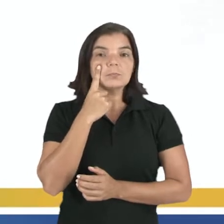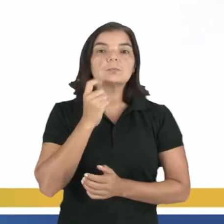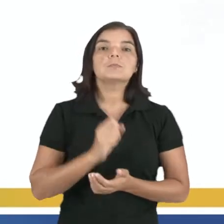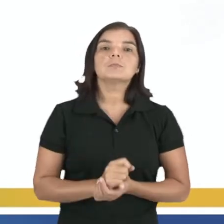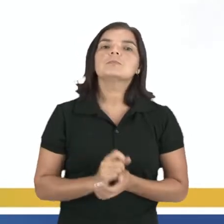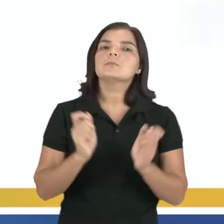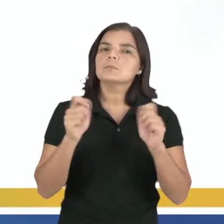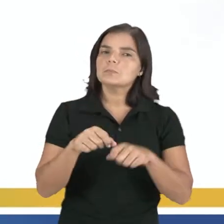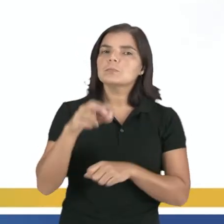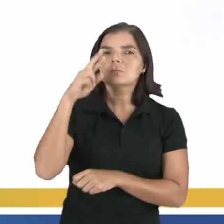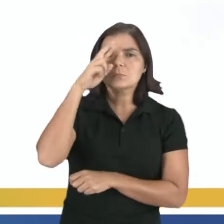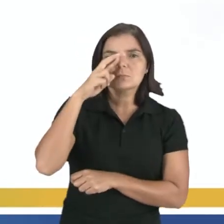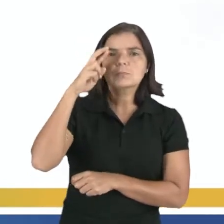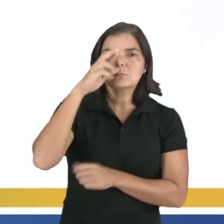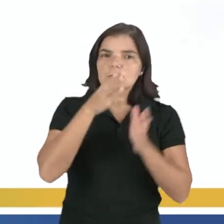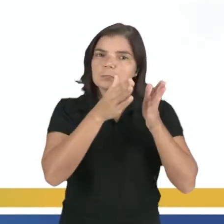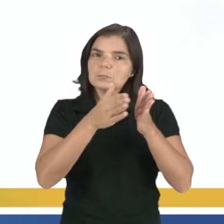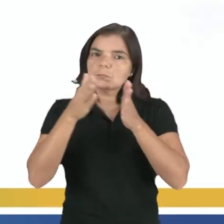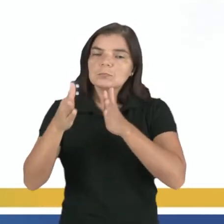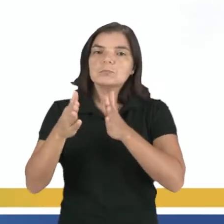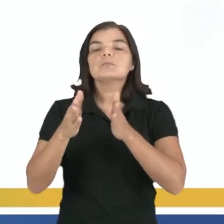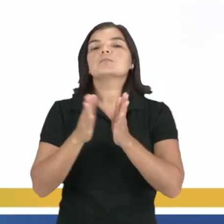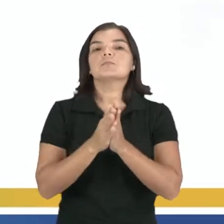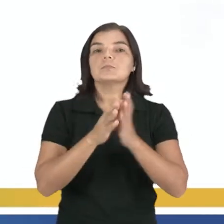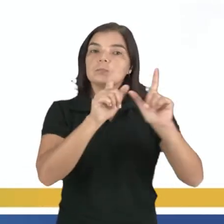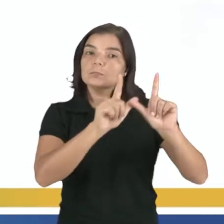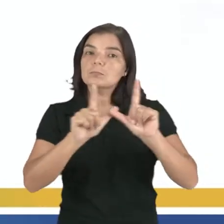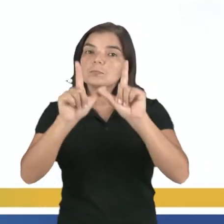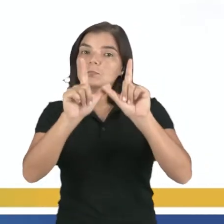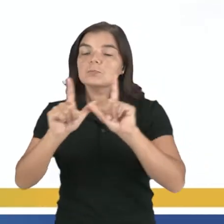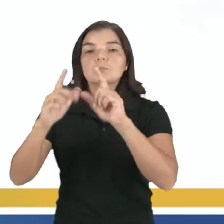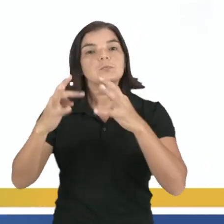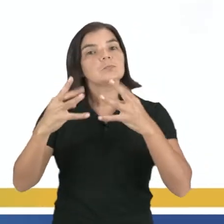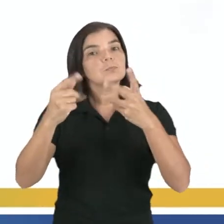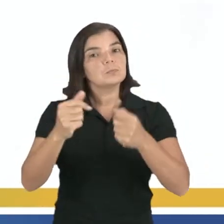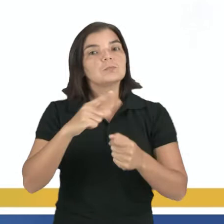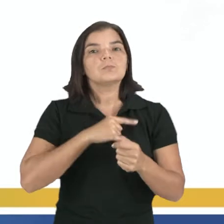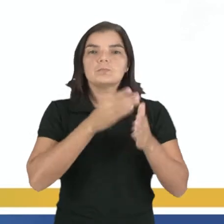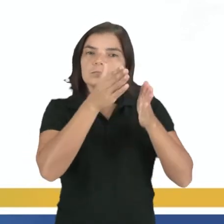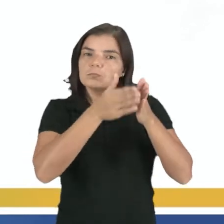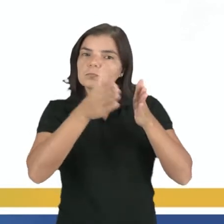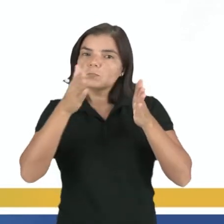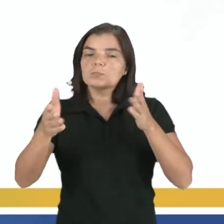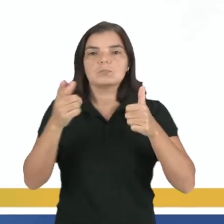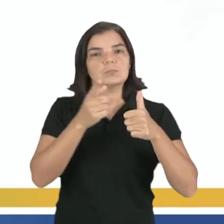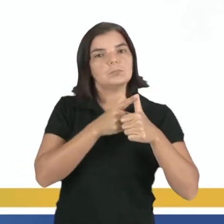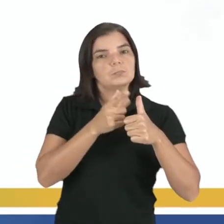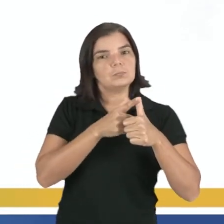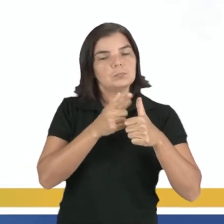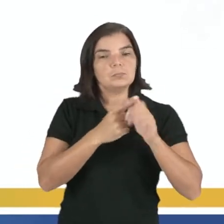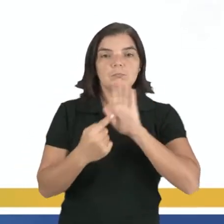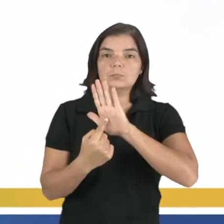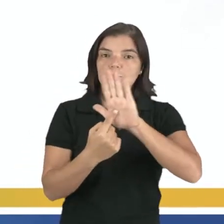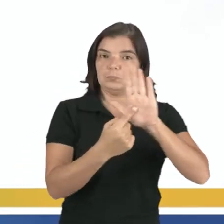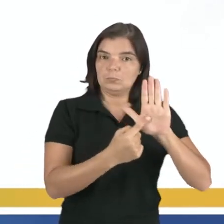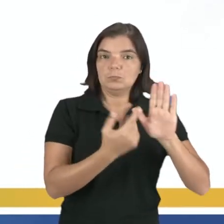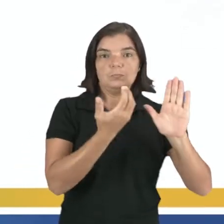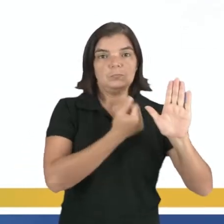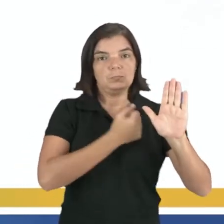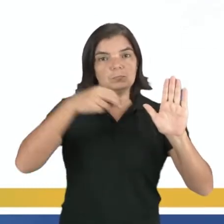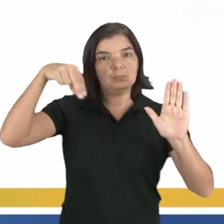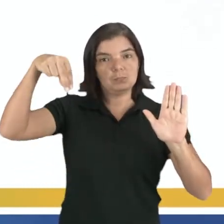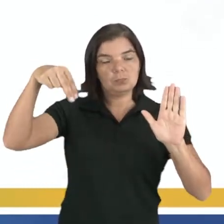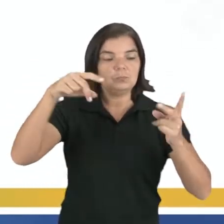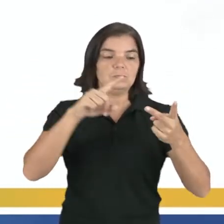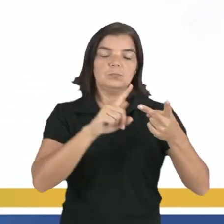você pode observar um padrão. As últimas sequências que eu mostrei para você, todas elas tinham um padrão. A primeira representava os números